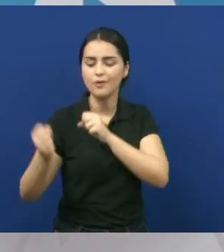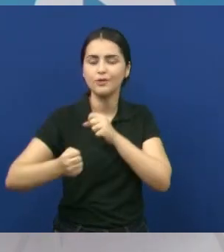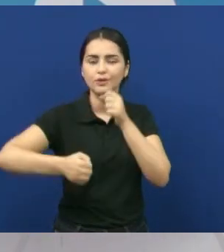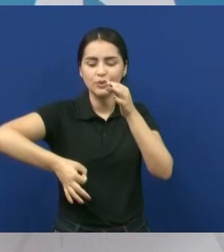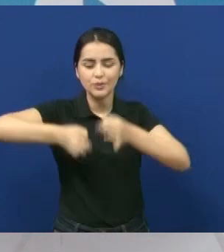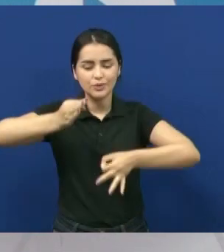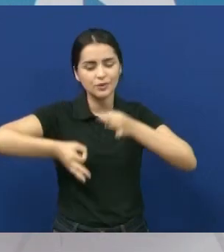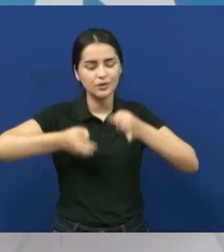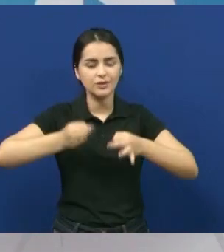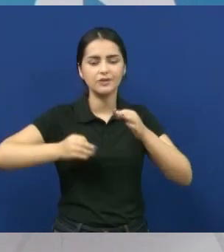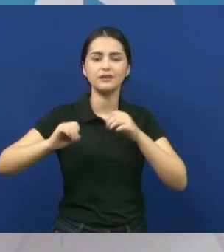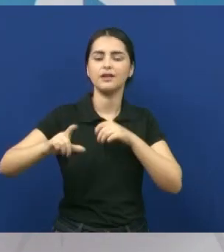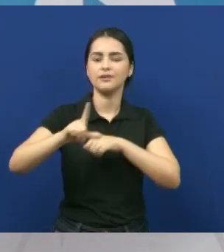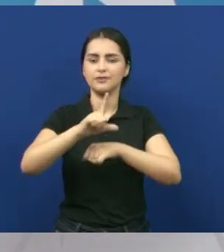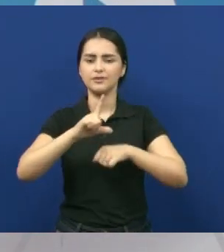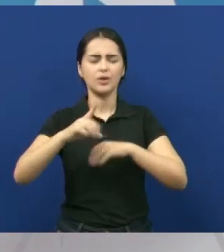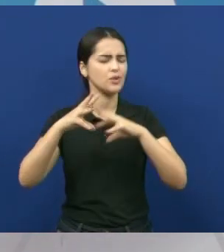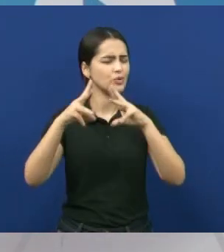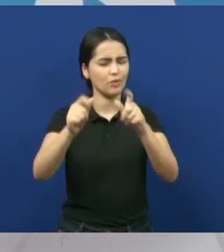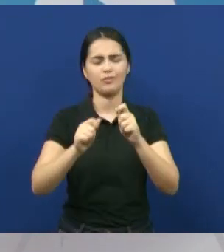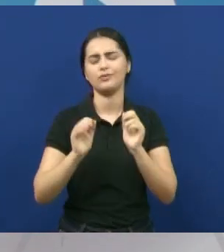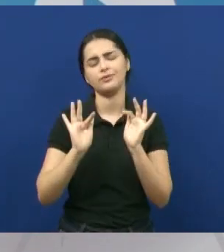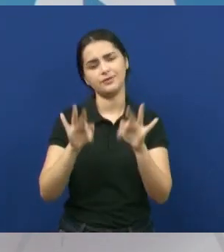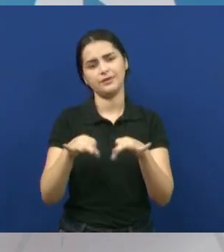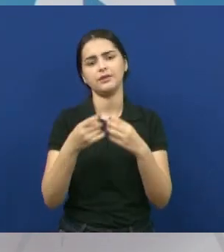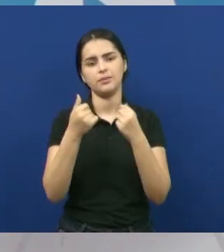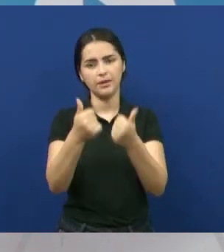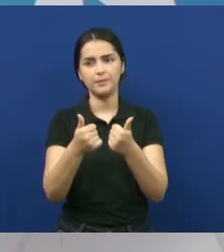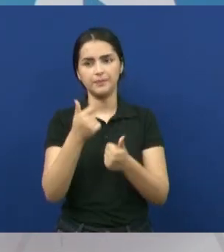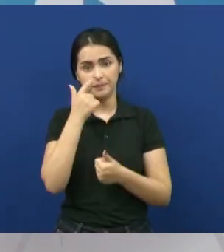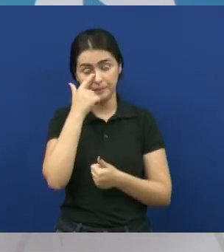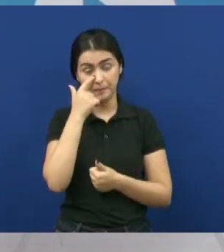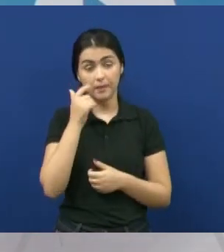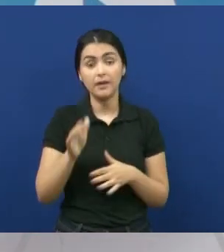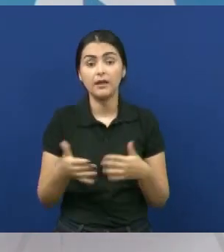judiciário, legislativo, executivo, enfim, tá bom?